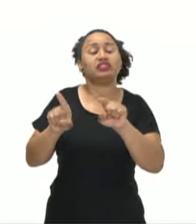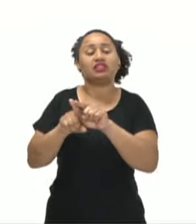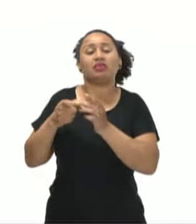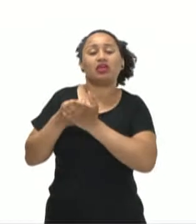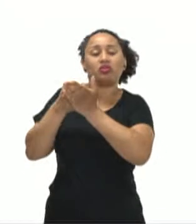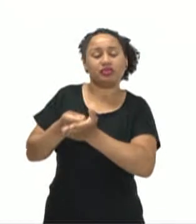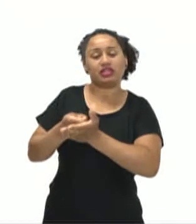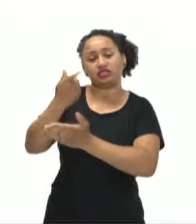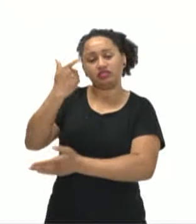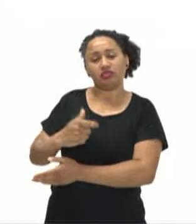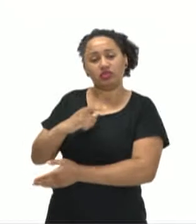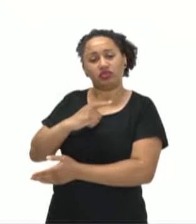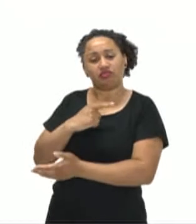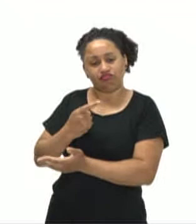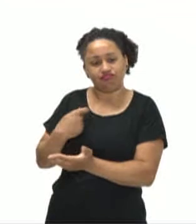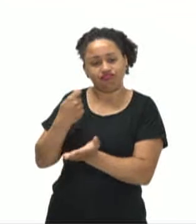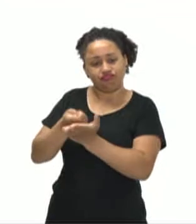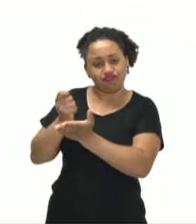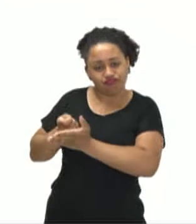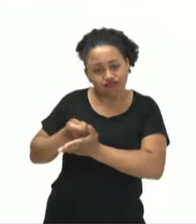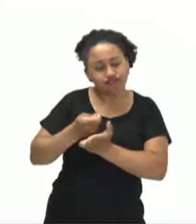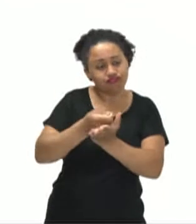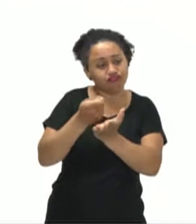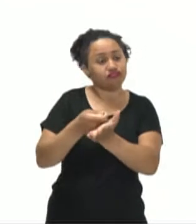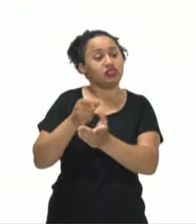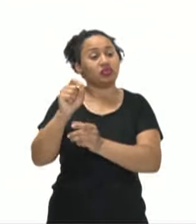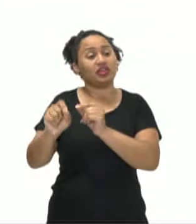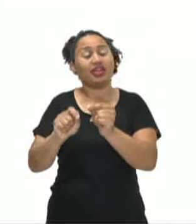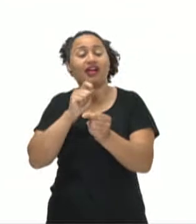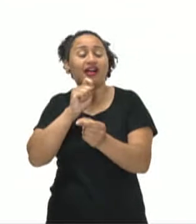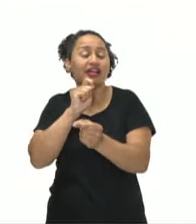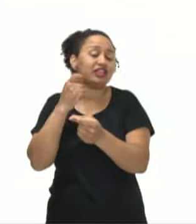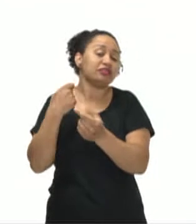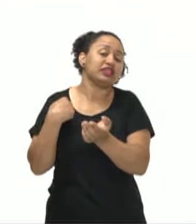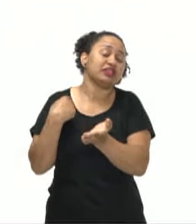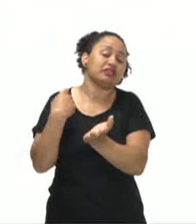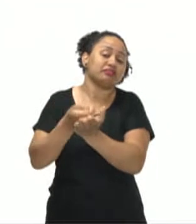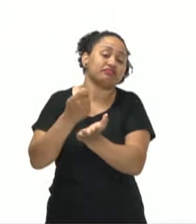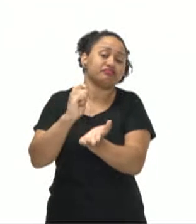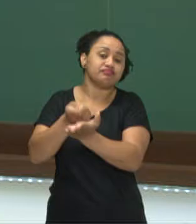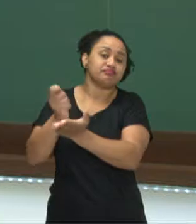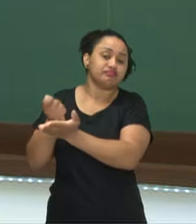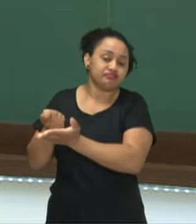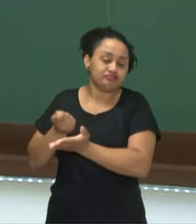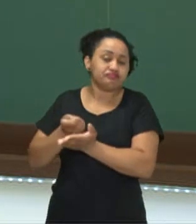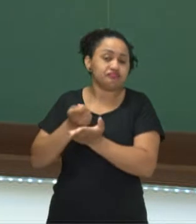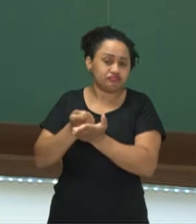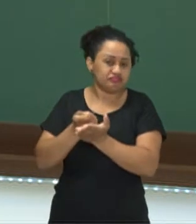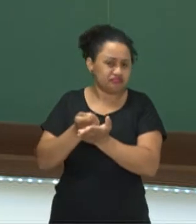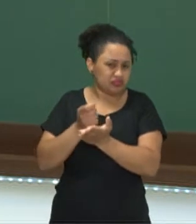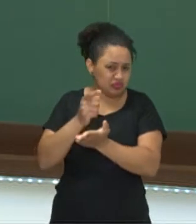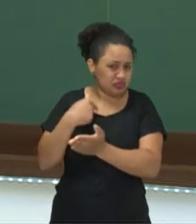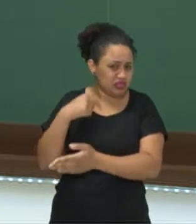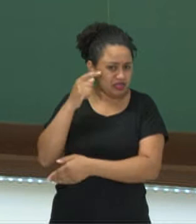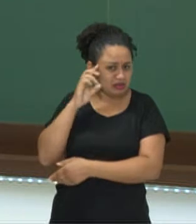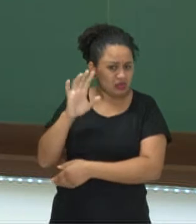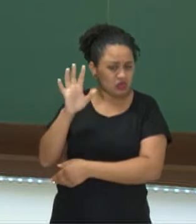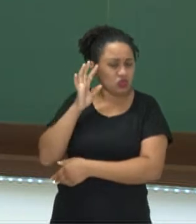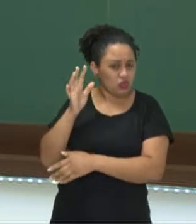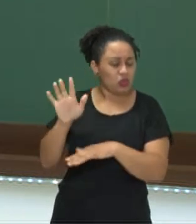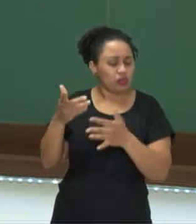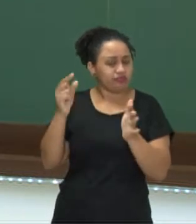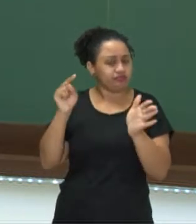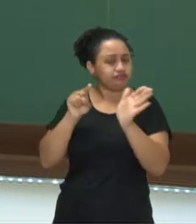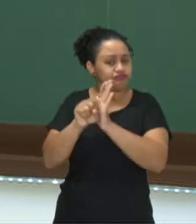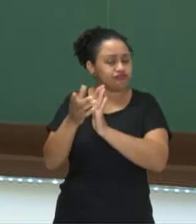de uma pessoa, ou seja, aquilo que ela ainda precisa pagar. Foi mais ou menos o que vocês imaginaram ali quando a